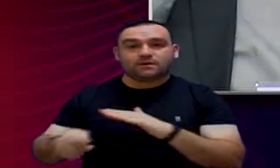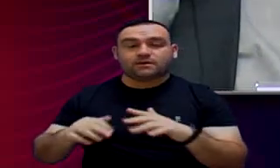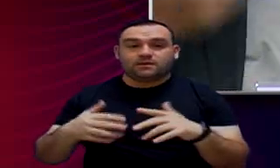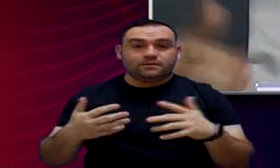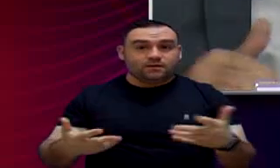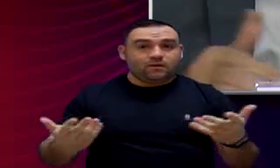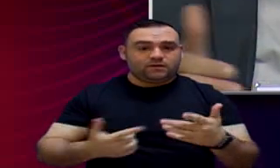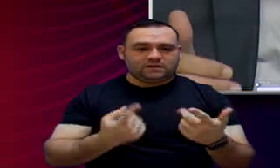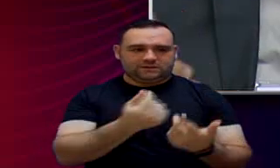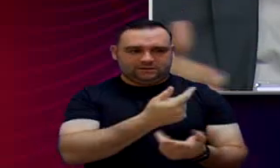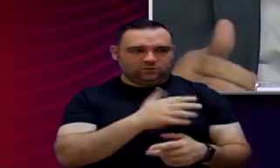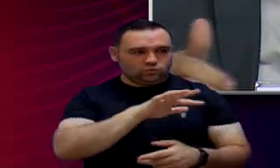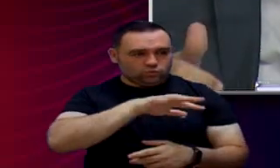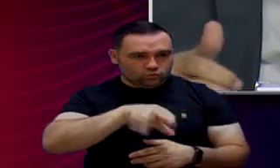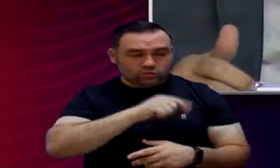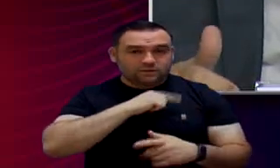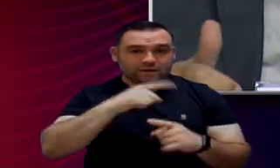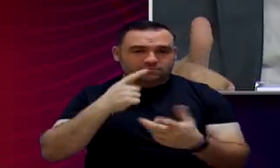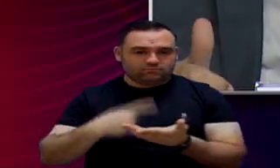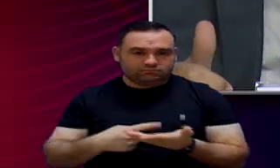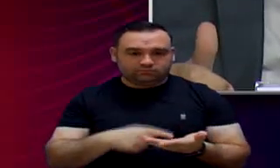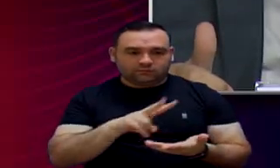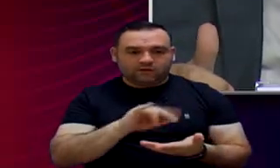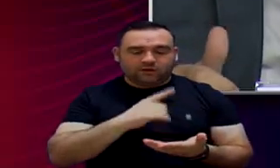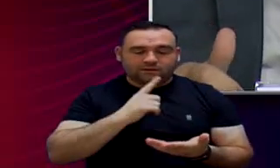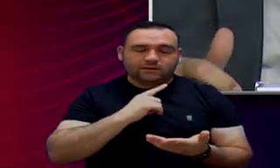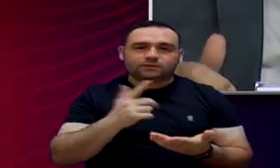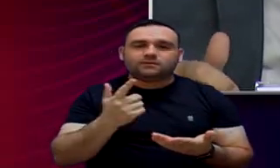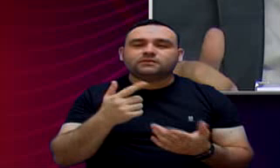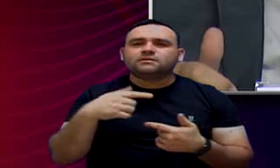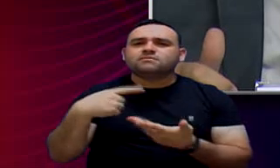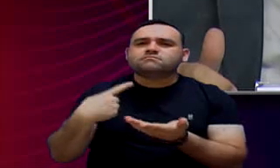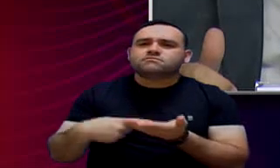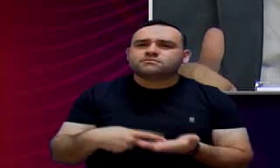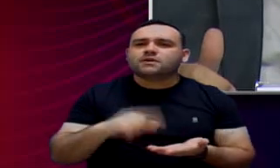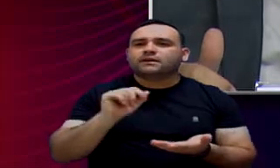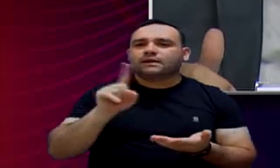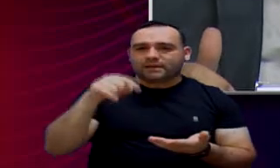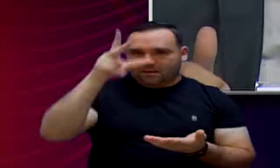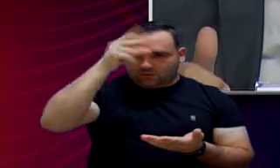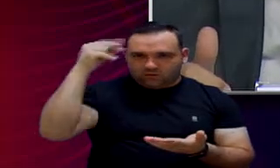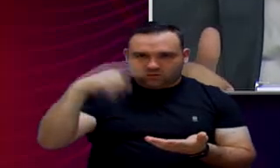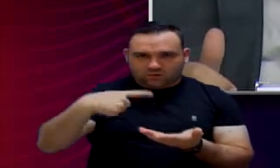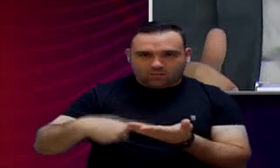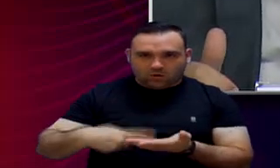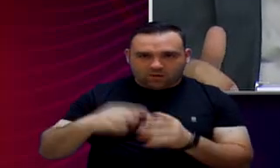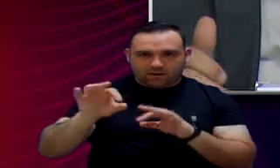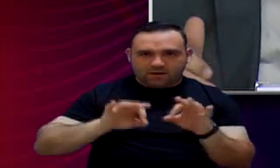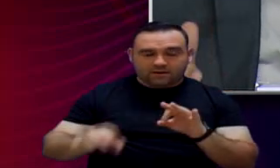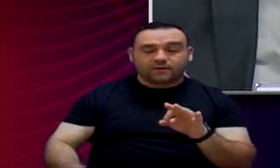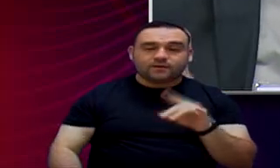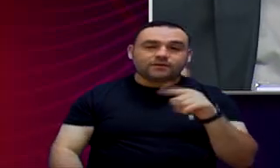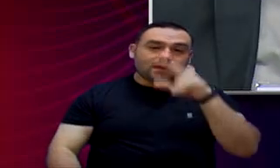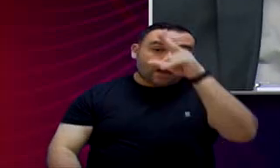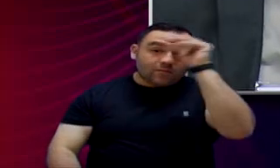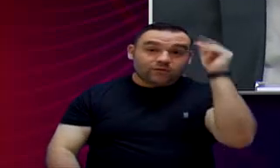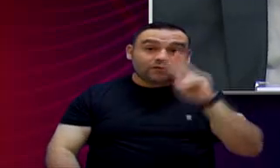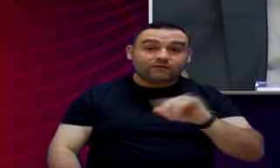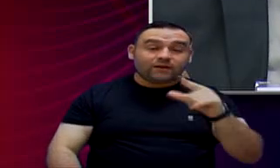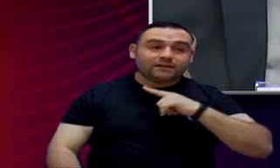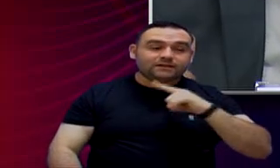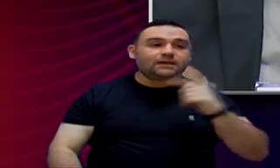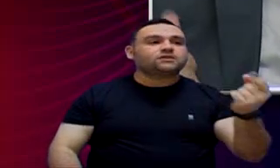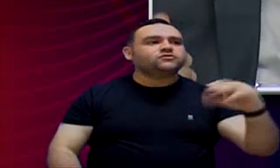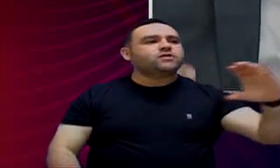esses recursos estão programados para vir quem programa é própria prefeitura a prefeitura ela vai pegando